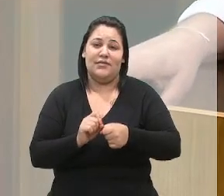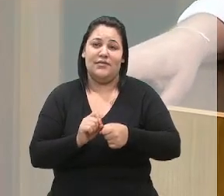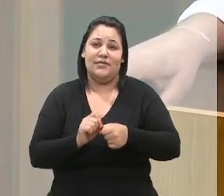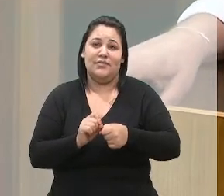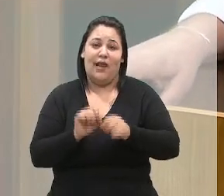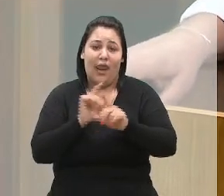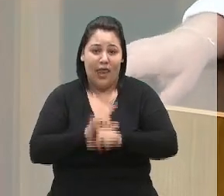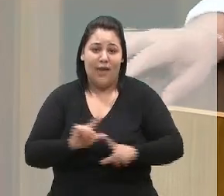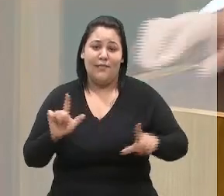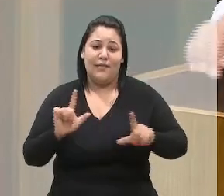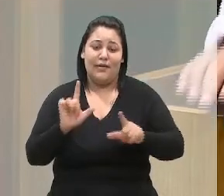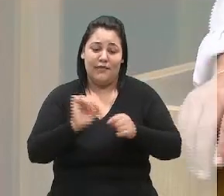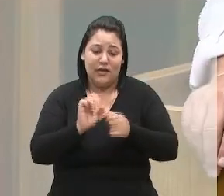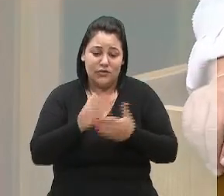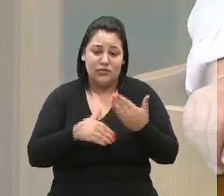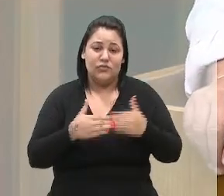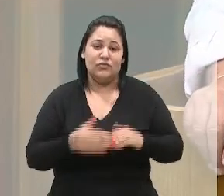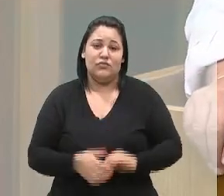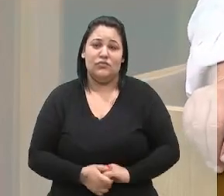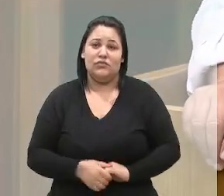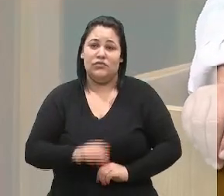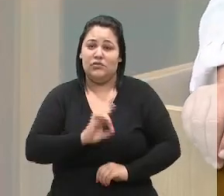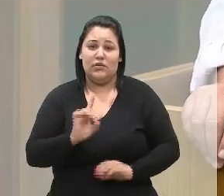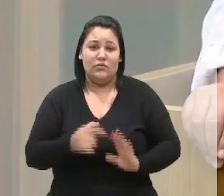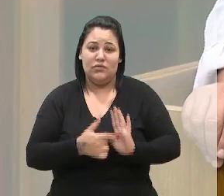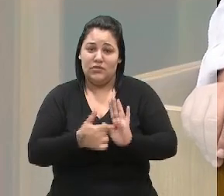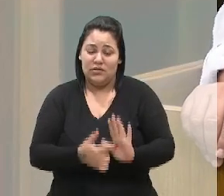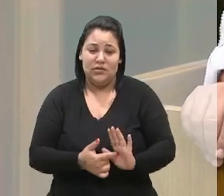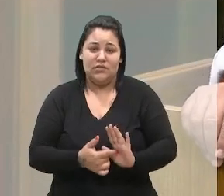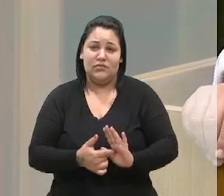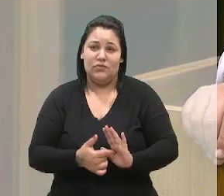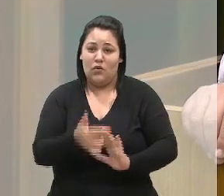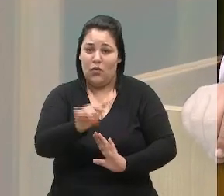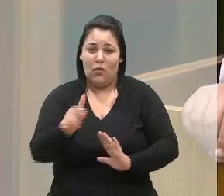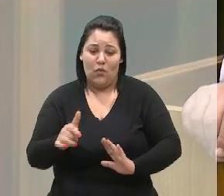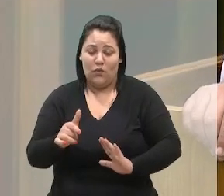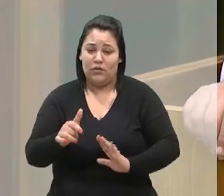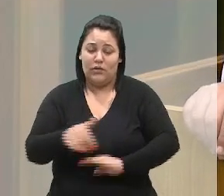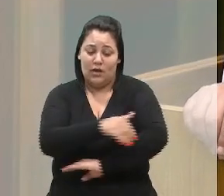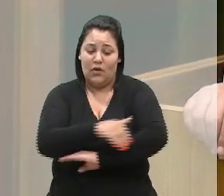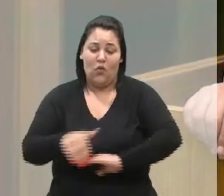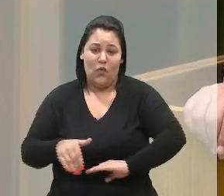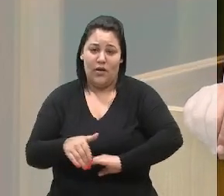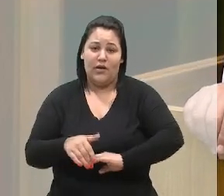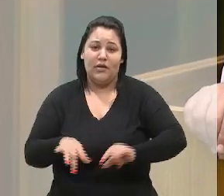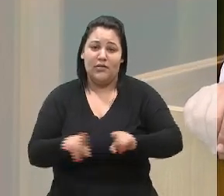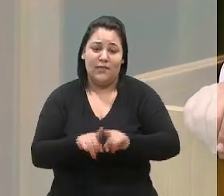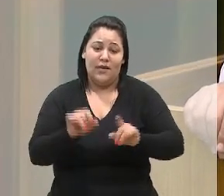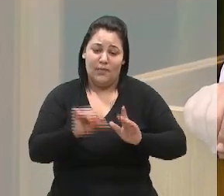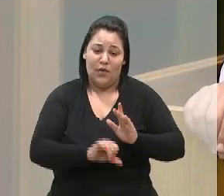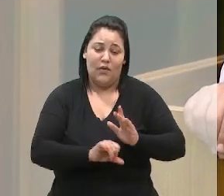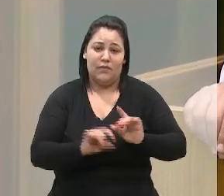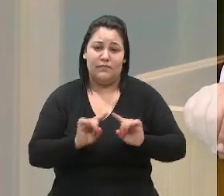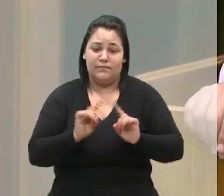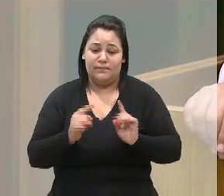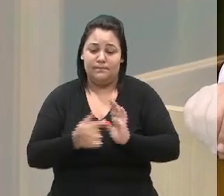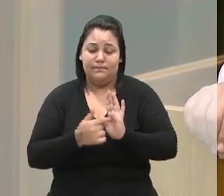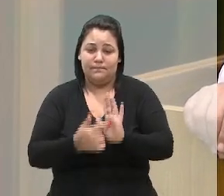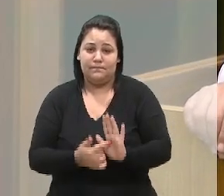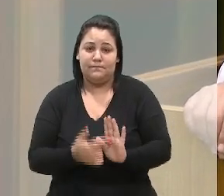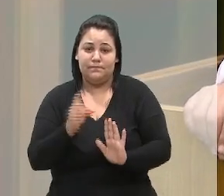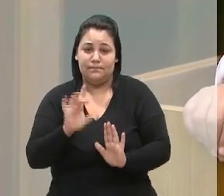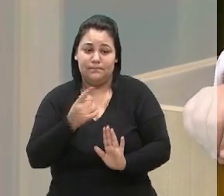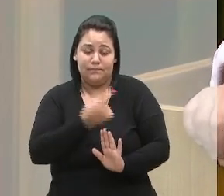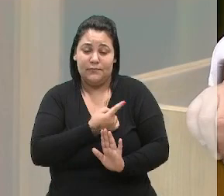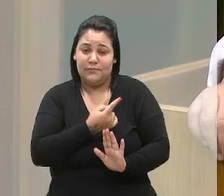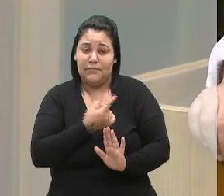nós. Nós não estamos mostrando outras ruas do bairro, que não estão tão diferentes dessa. Estamos mostrando só uma rua. Se a gente mostrar